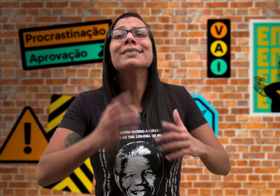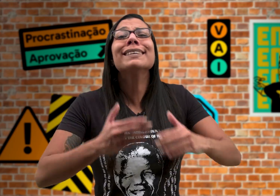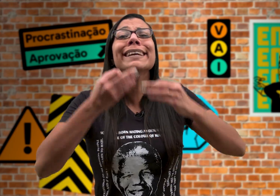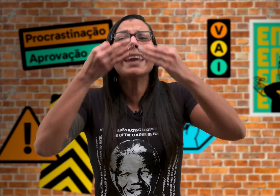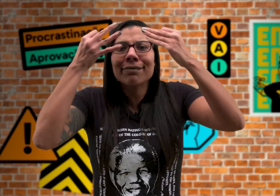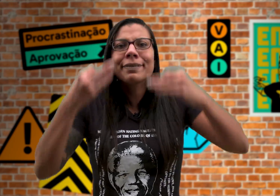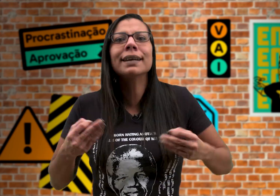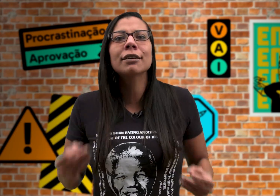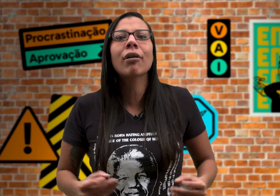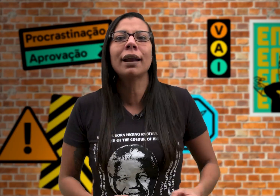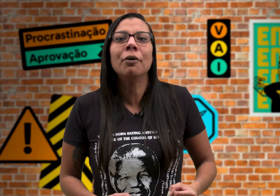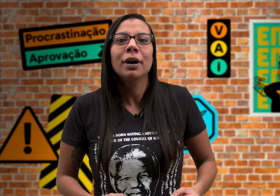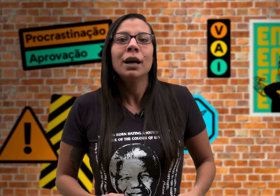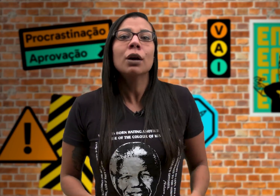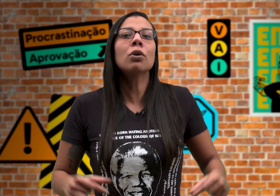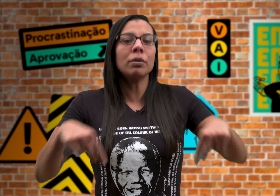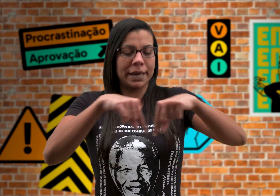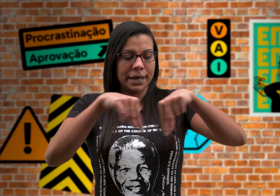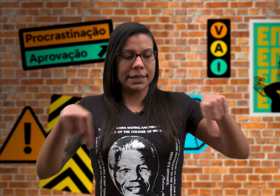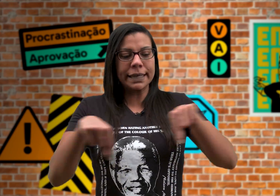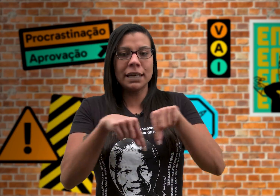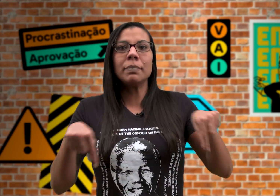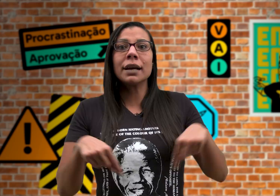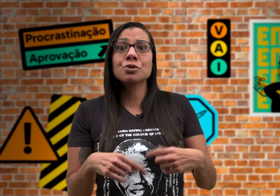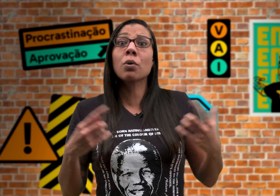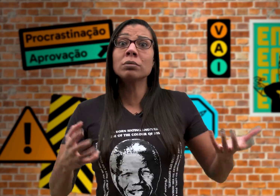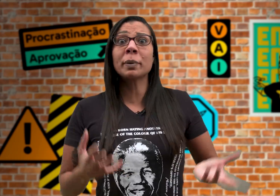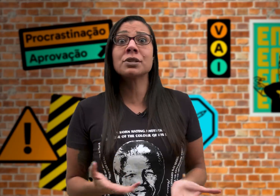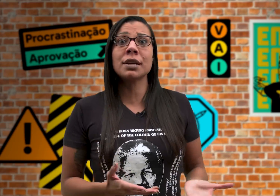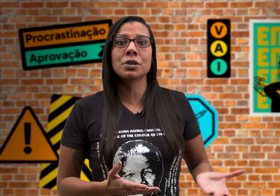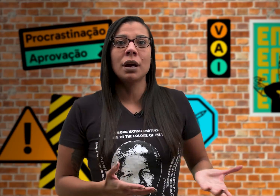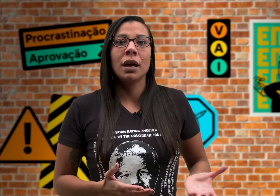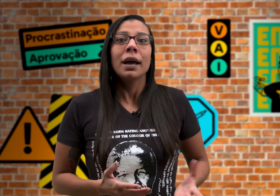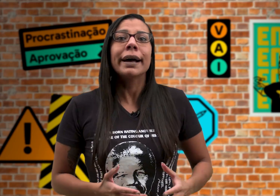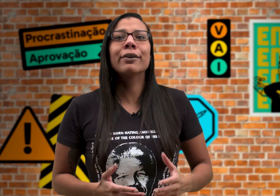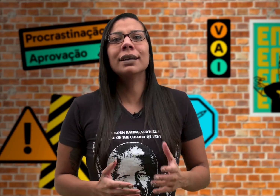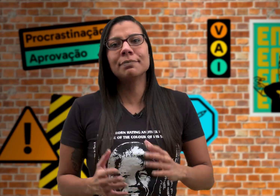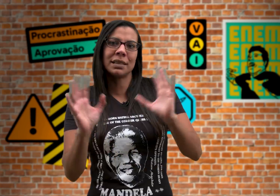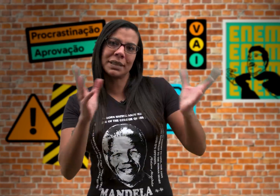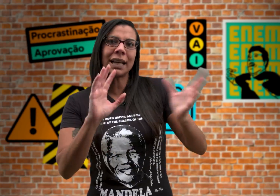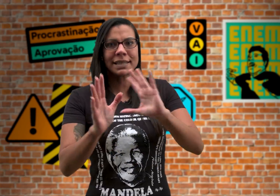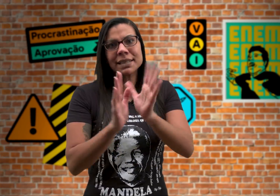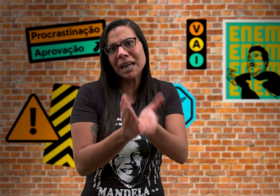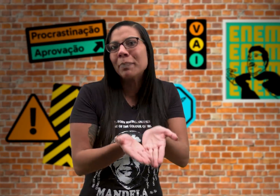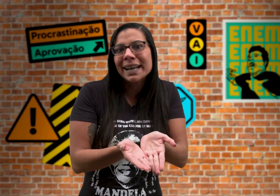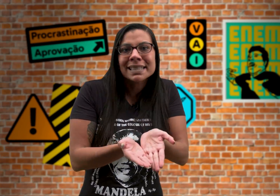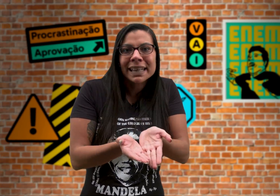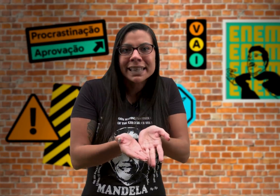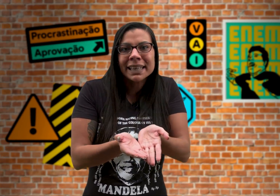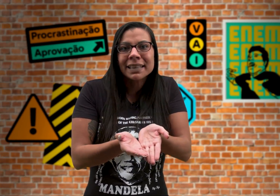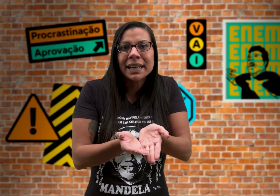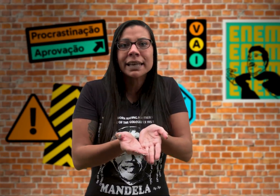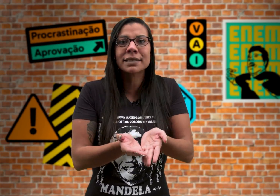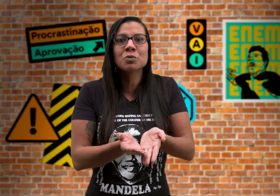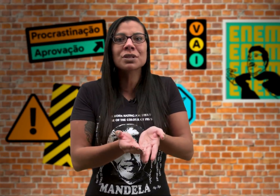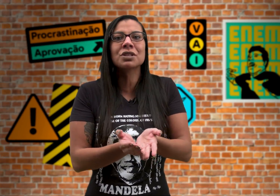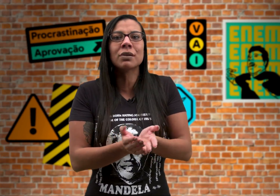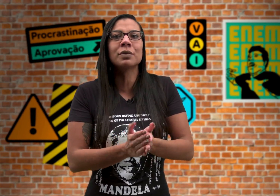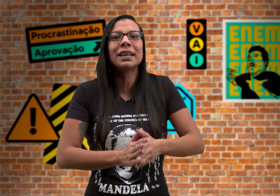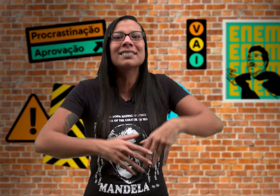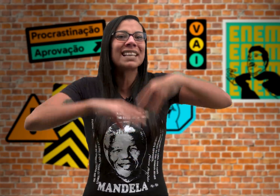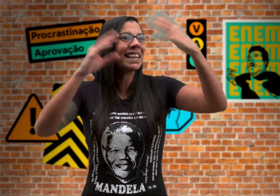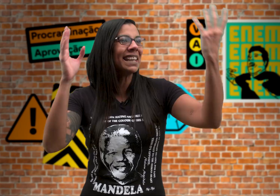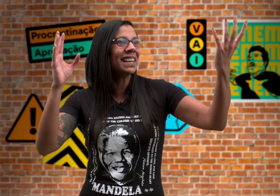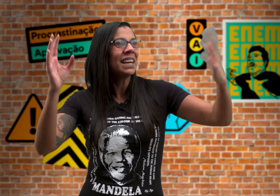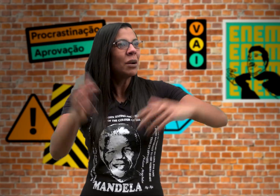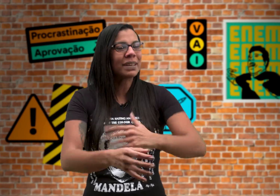que você quer ver aqui no canal? Comenta aqui embaixo e conta pra gente. Agora, você me dá uma licença básica aqui, né? Que essas músicas deram